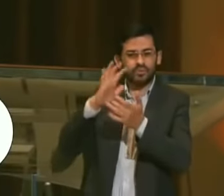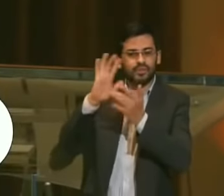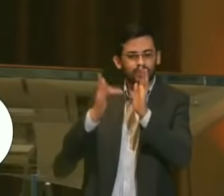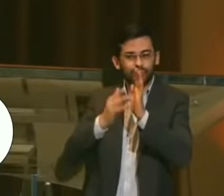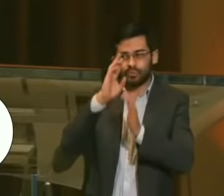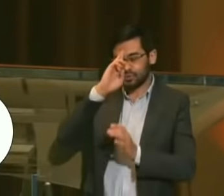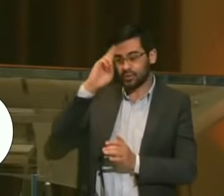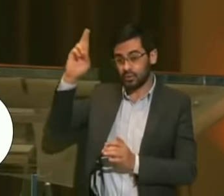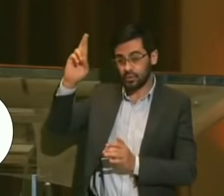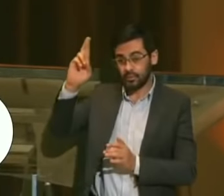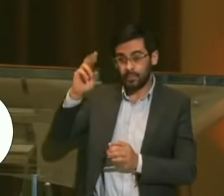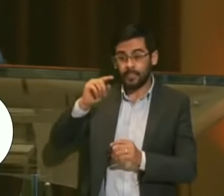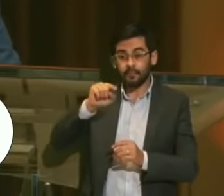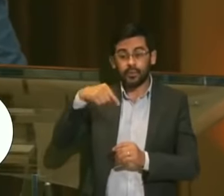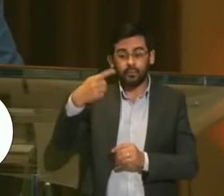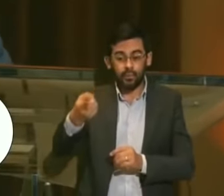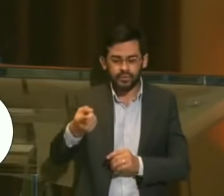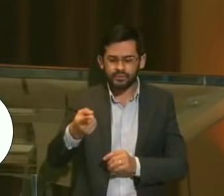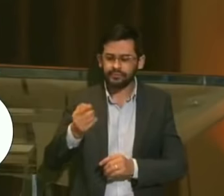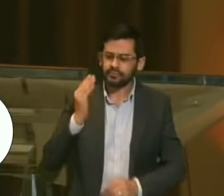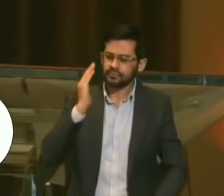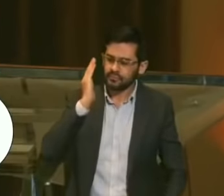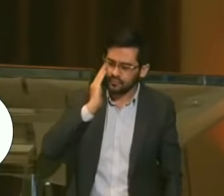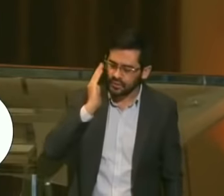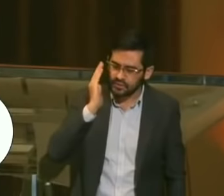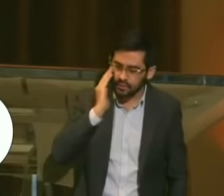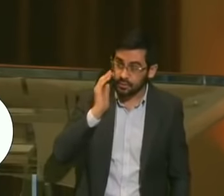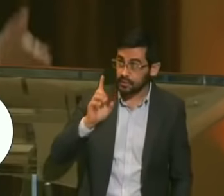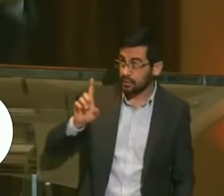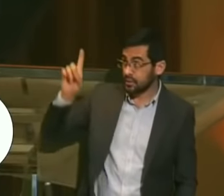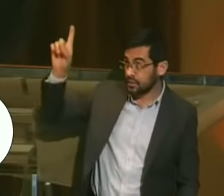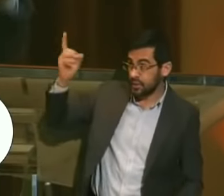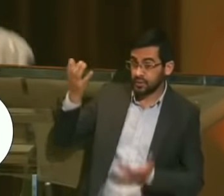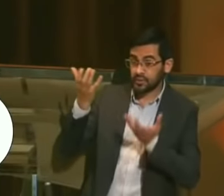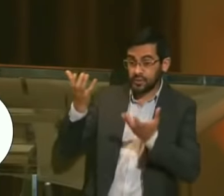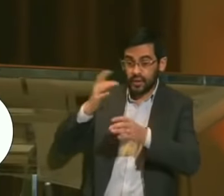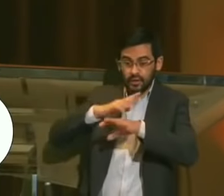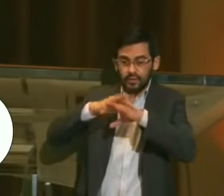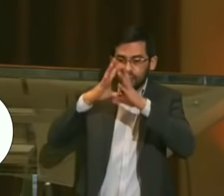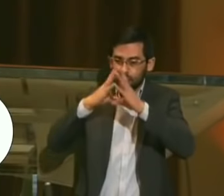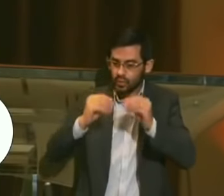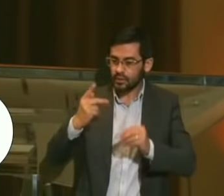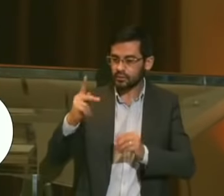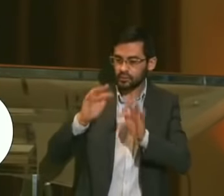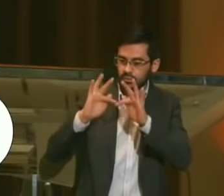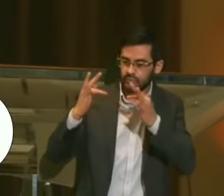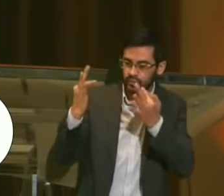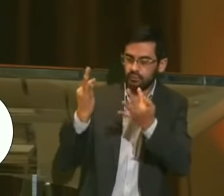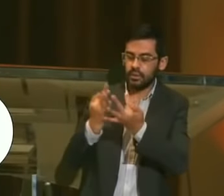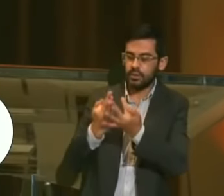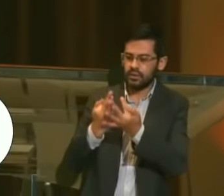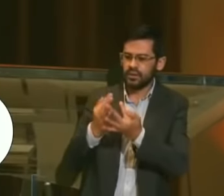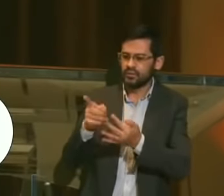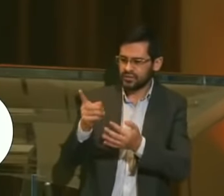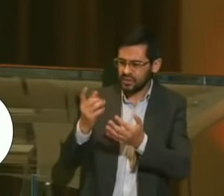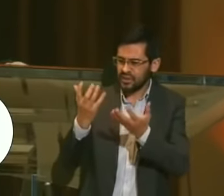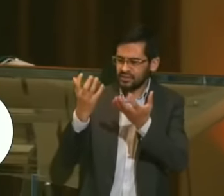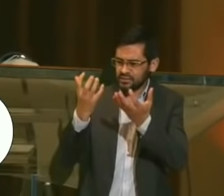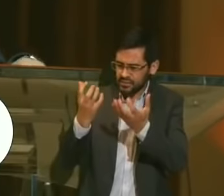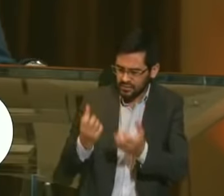vida, eu disse para ele assim: sabe, Deus quer curar sua família. O senhor